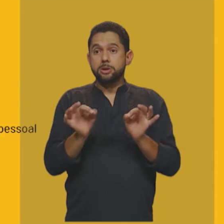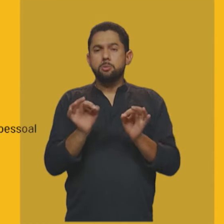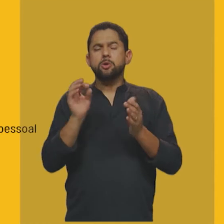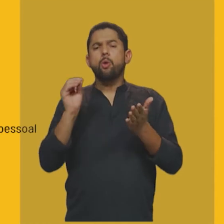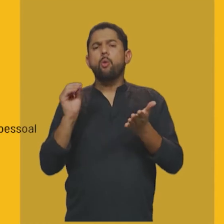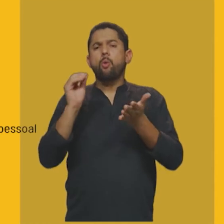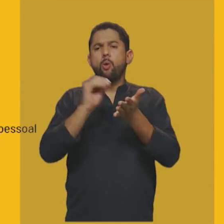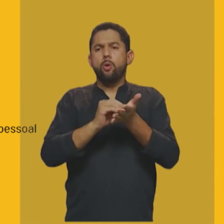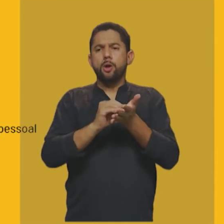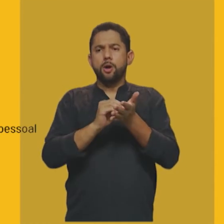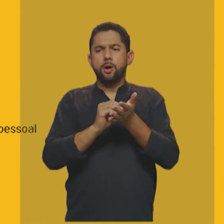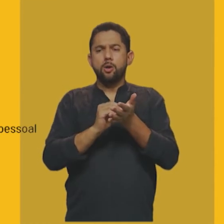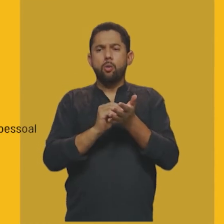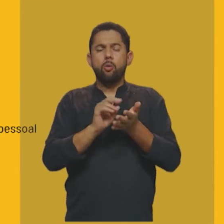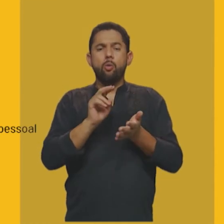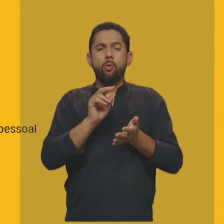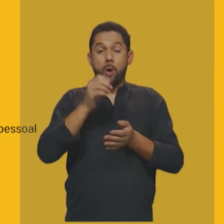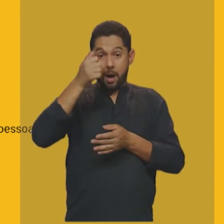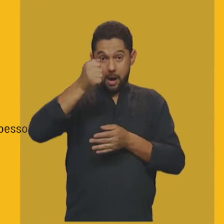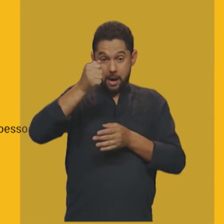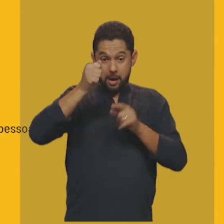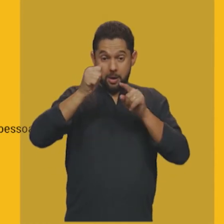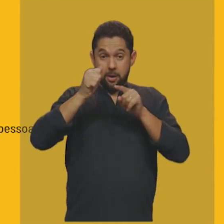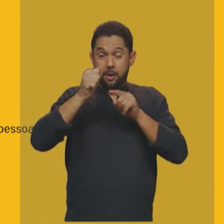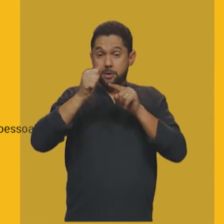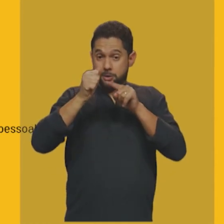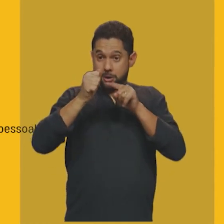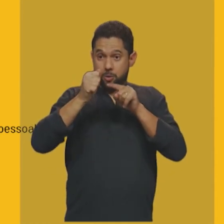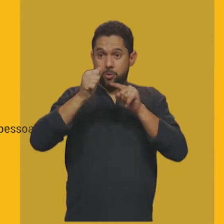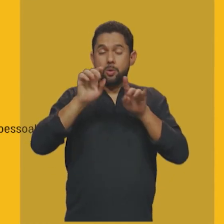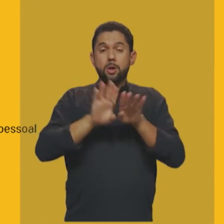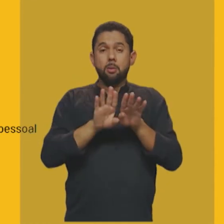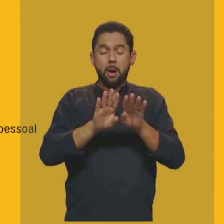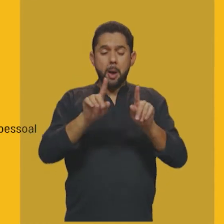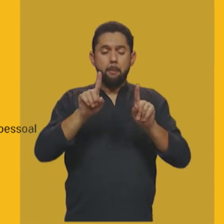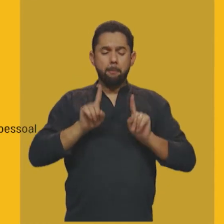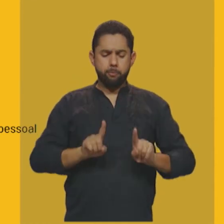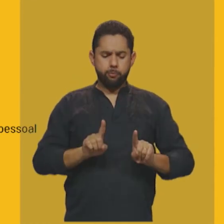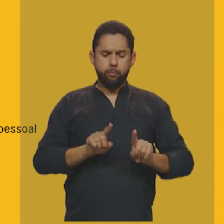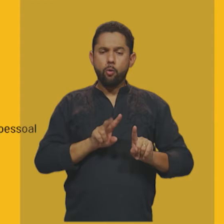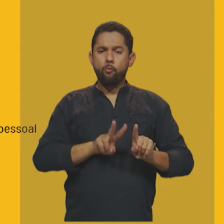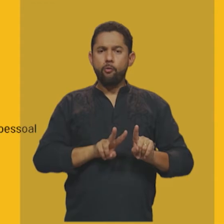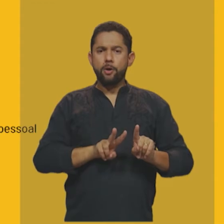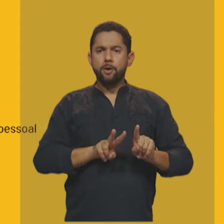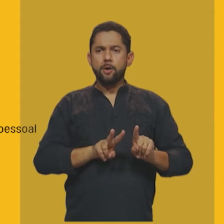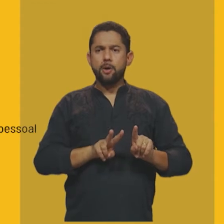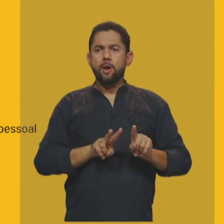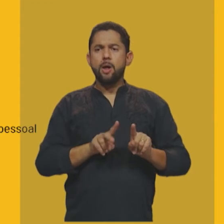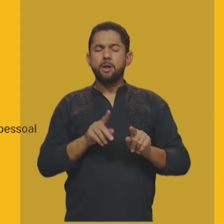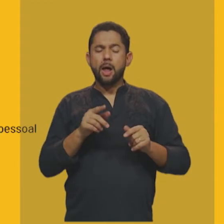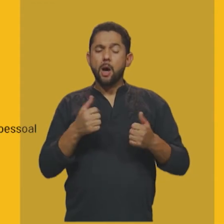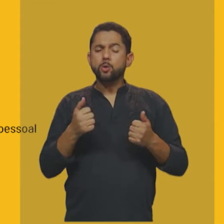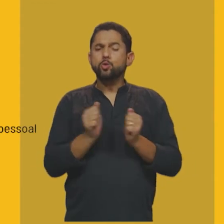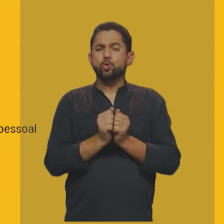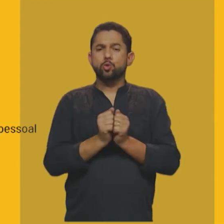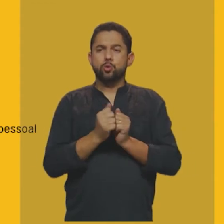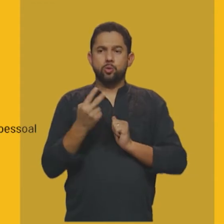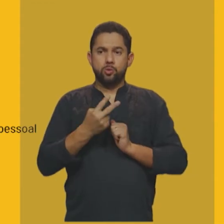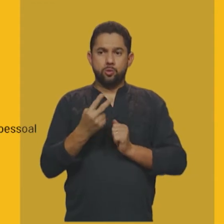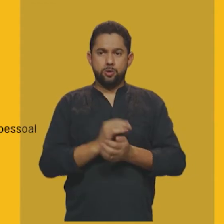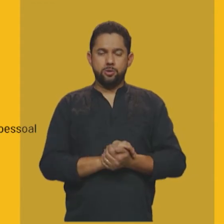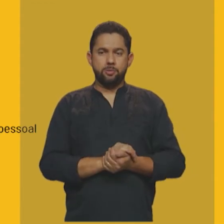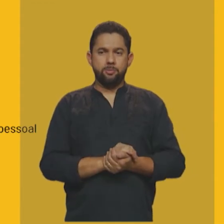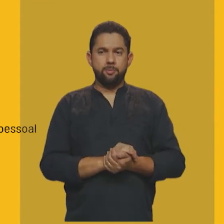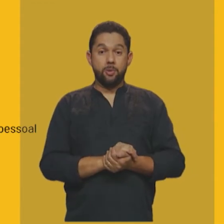um amperímetro em série com o resistor e um voltímetro em paralelo com o resistor. Se eu pegar